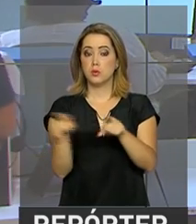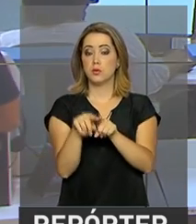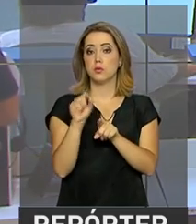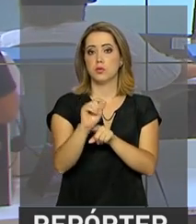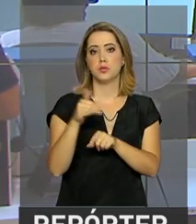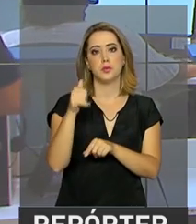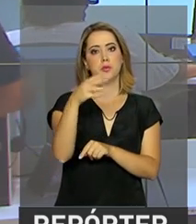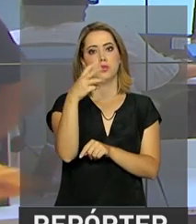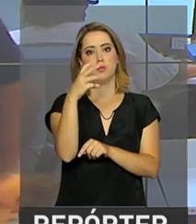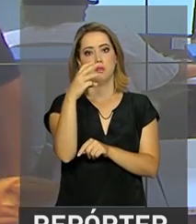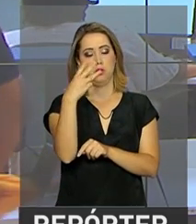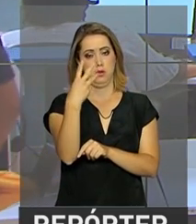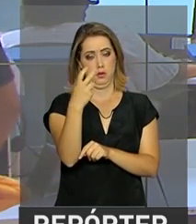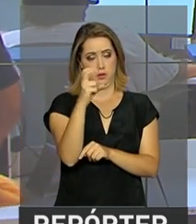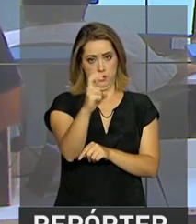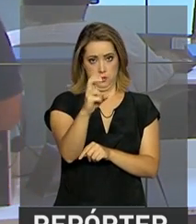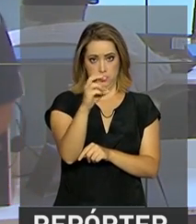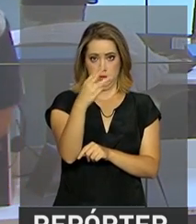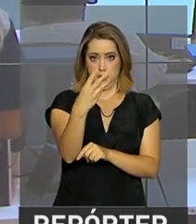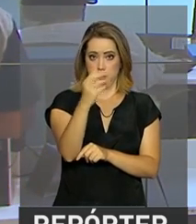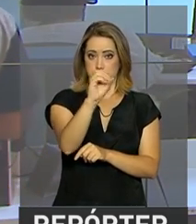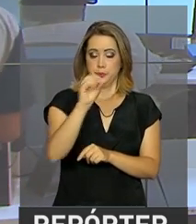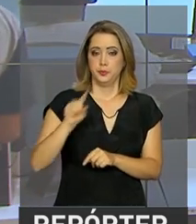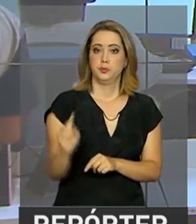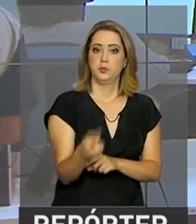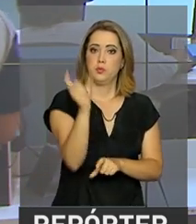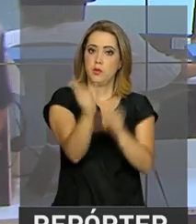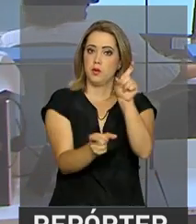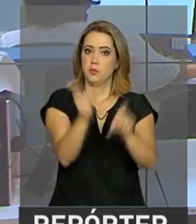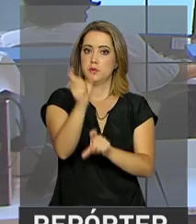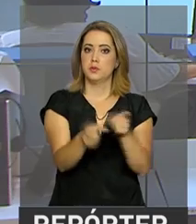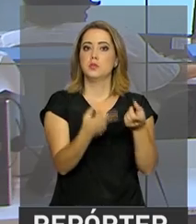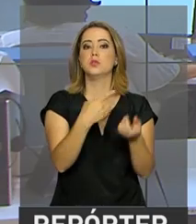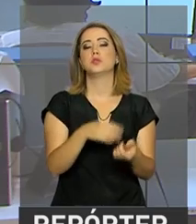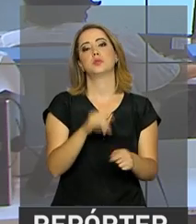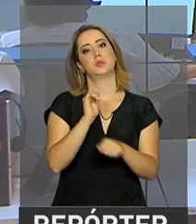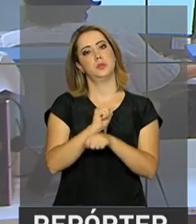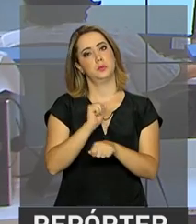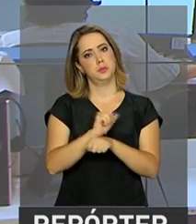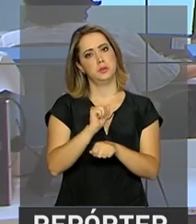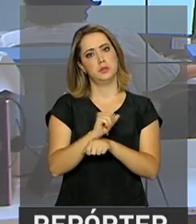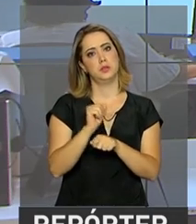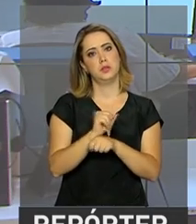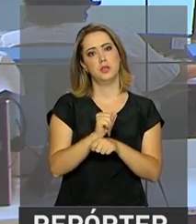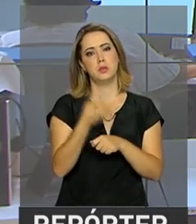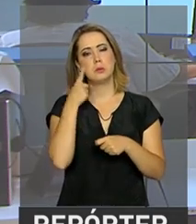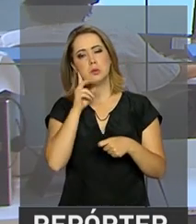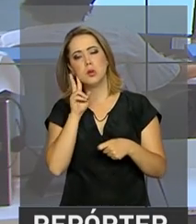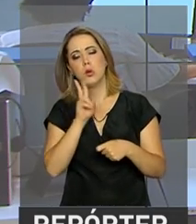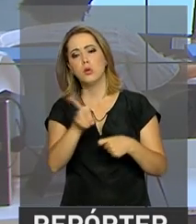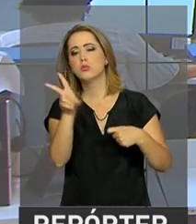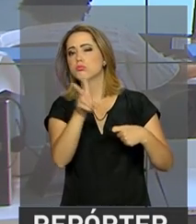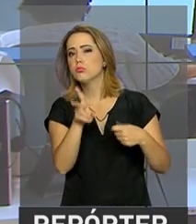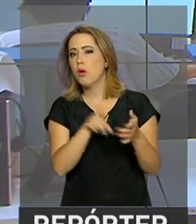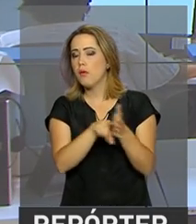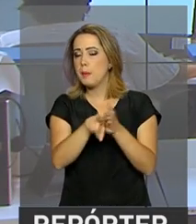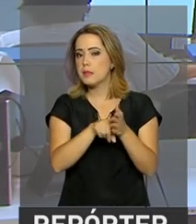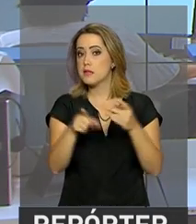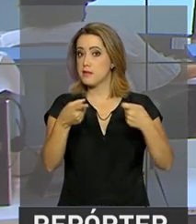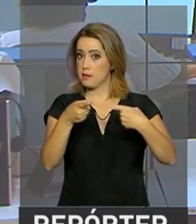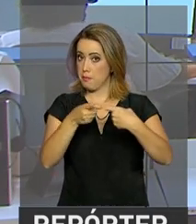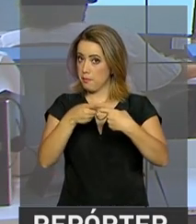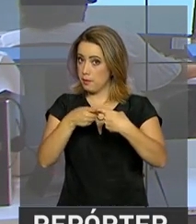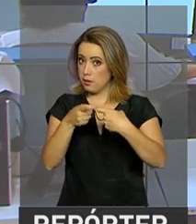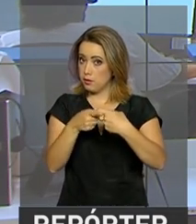beneficiários que estão a mais de 2 anos sem passar por perícia médica a convocação será feita por meio de